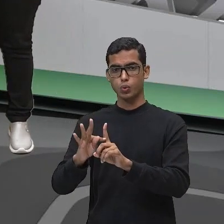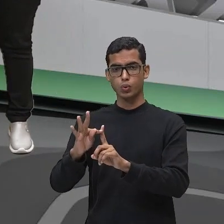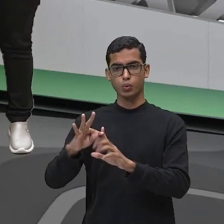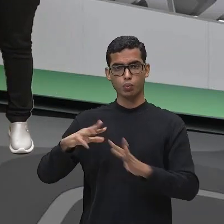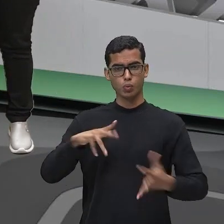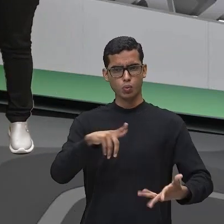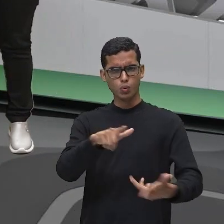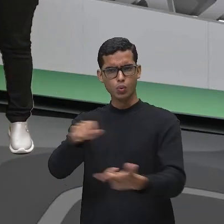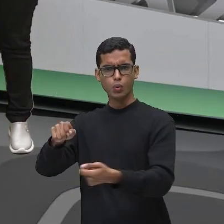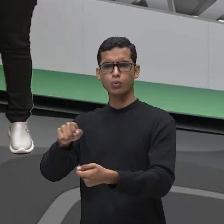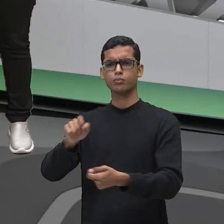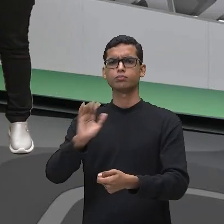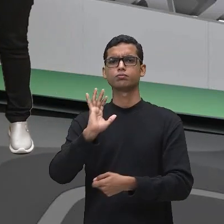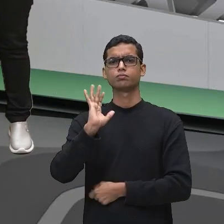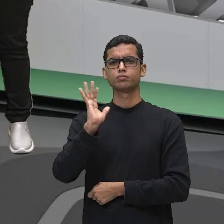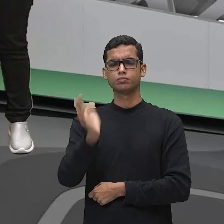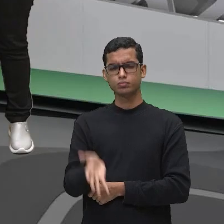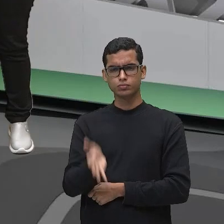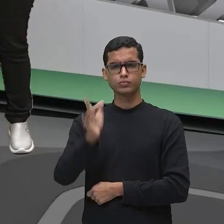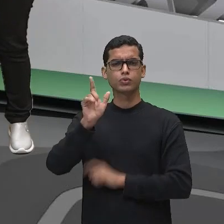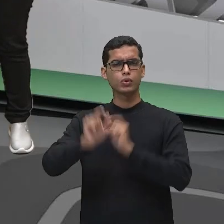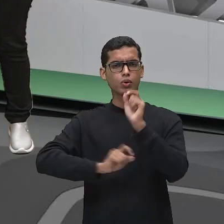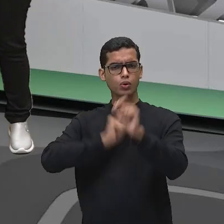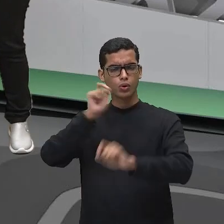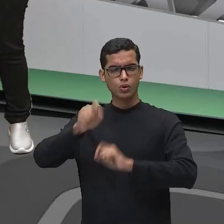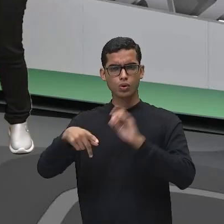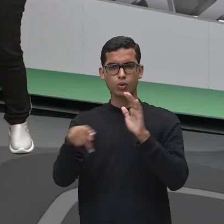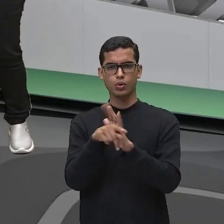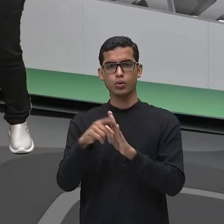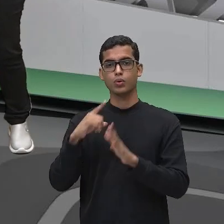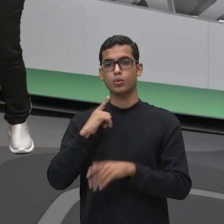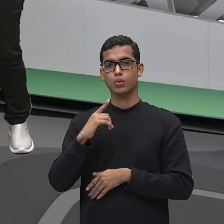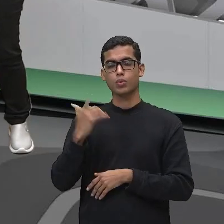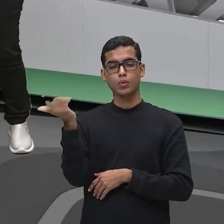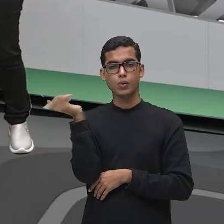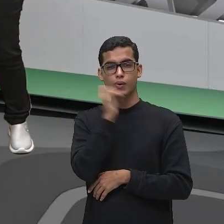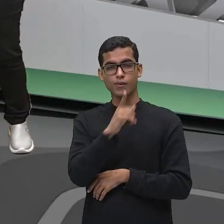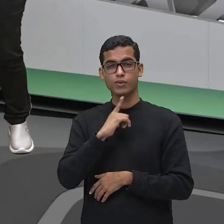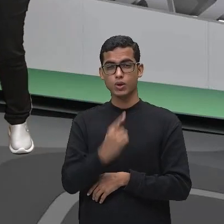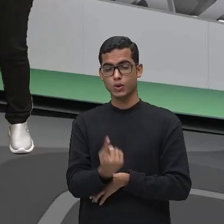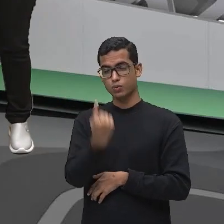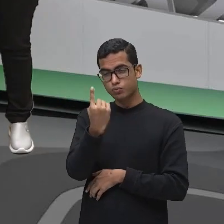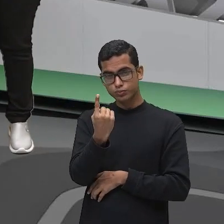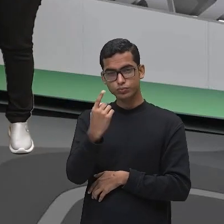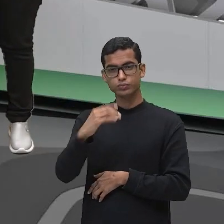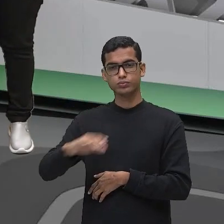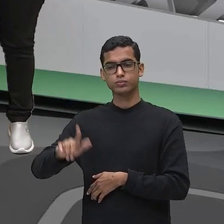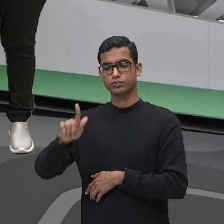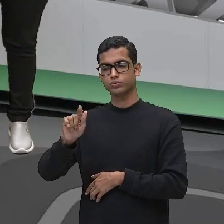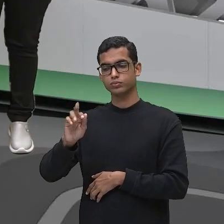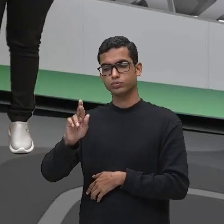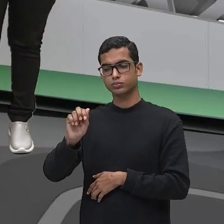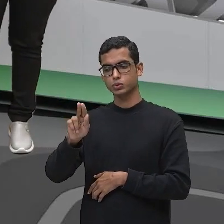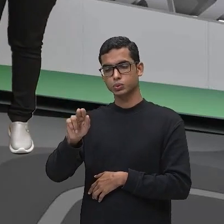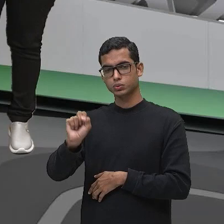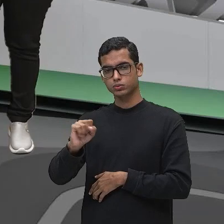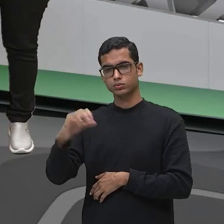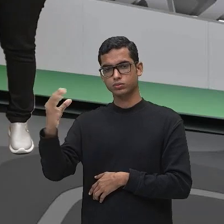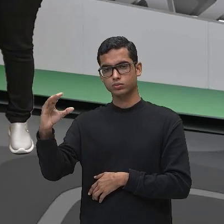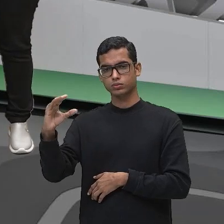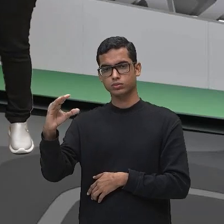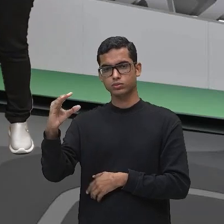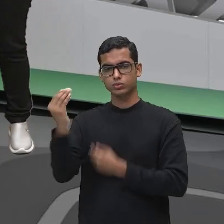Terra já atingiu 1 grau Celsius em relação a nível